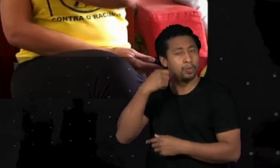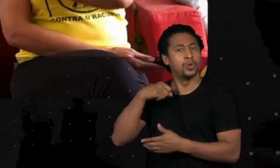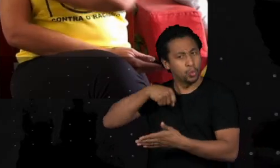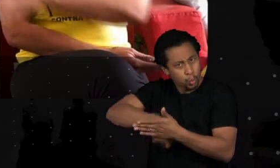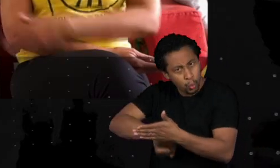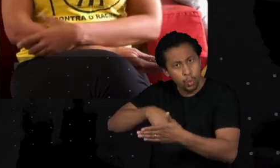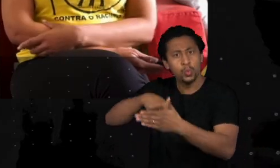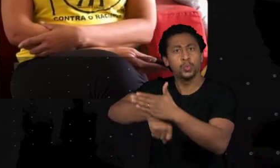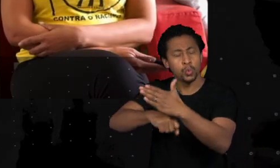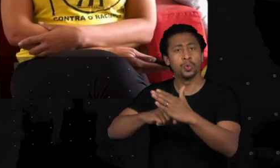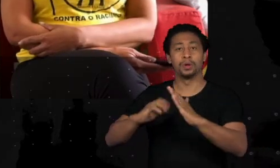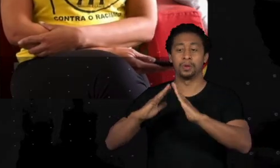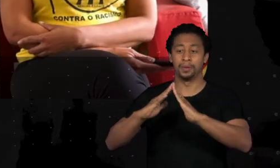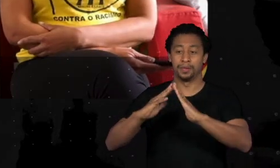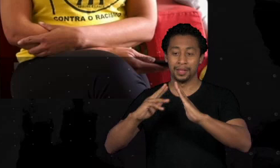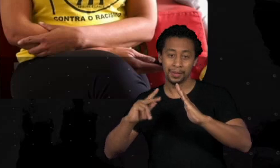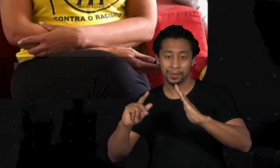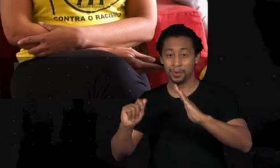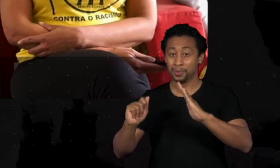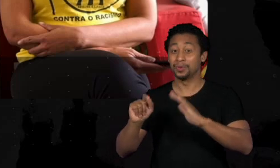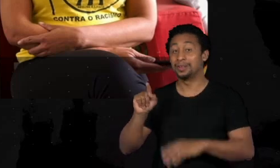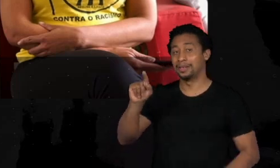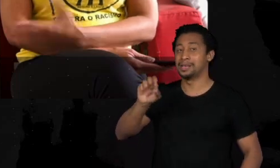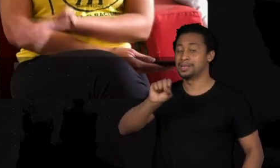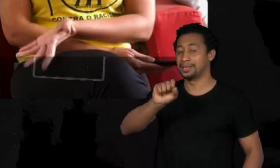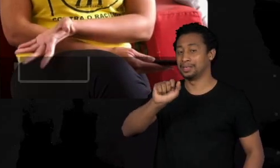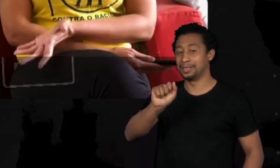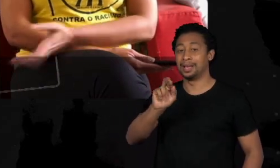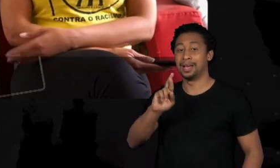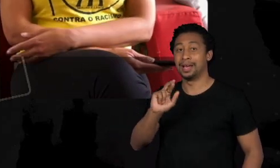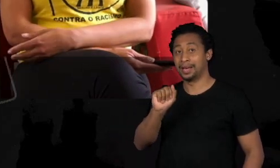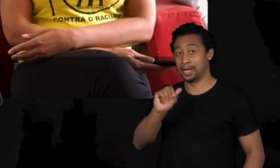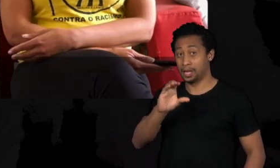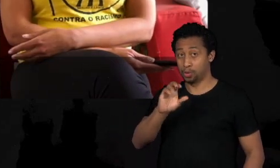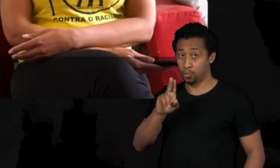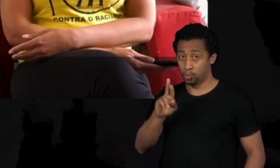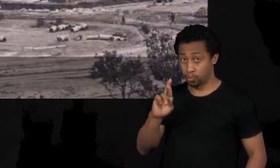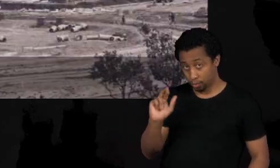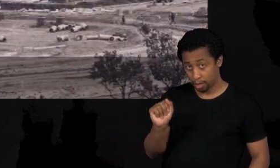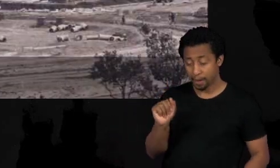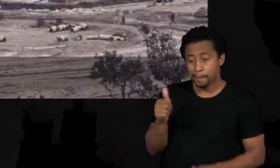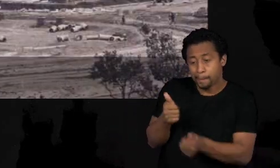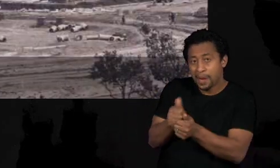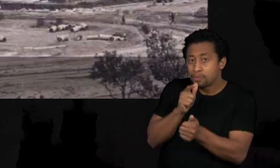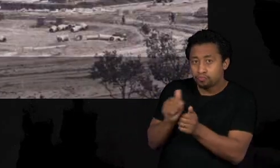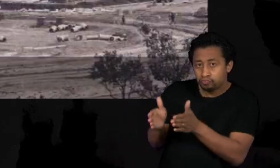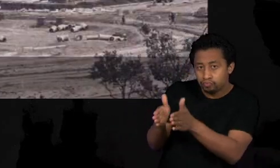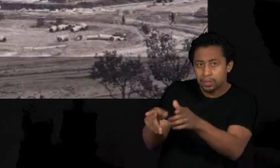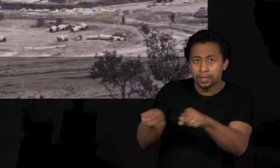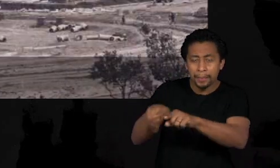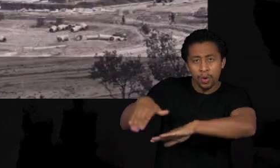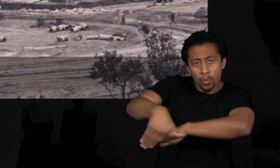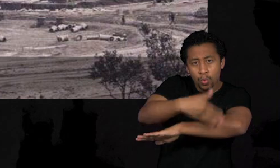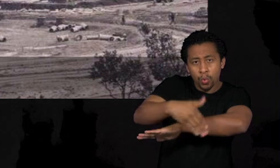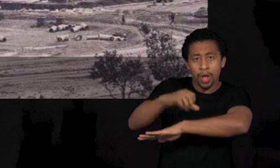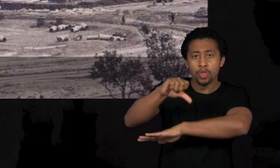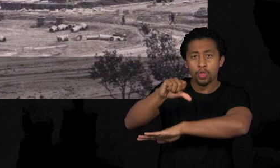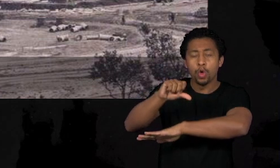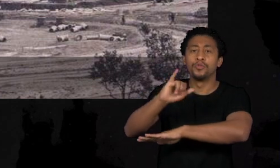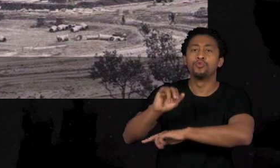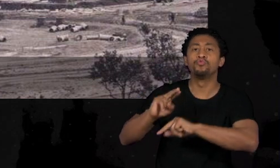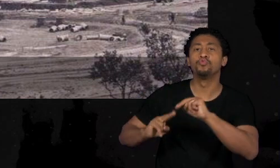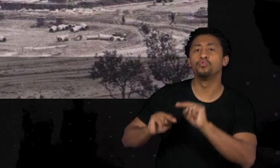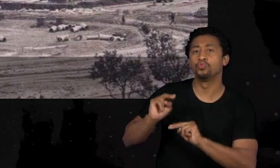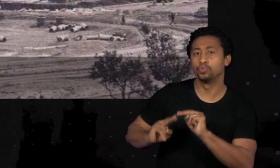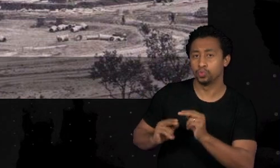ali no fundo do vale, na margem do rio Saracura, onde hoje passa 9 de julho. Porque aquela zona ali que está chamada de